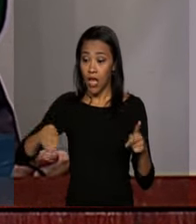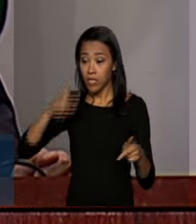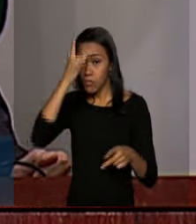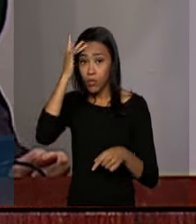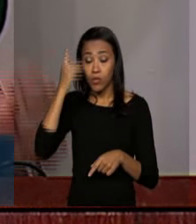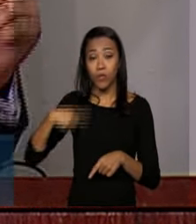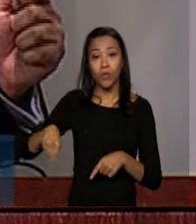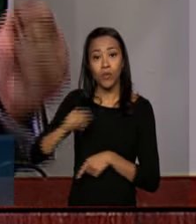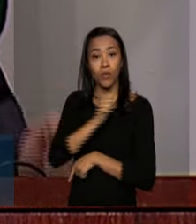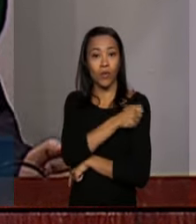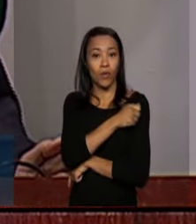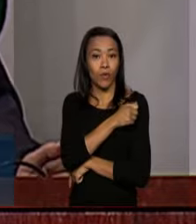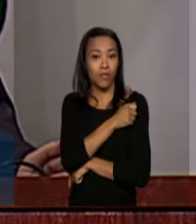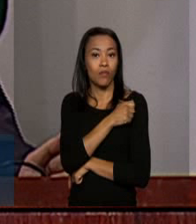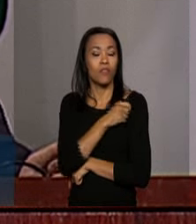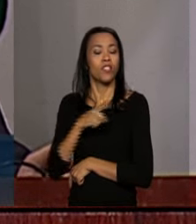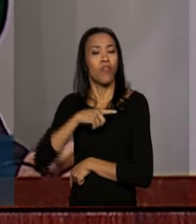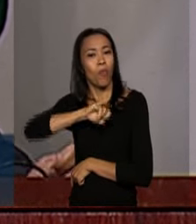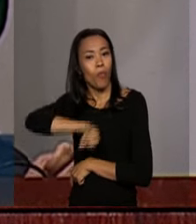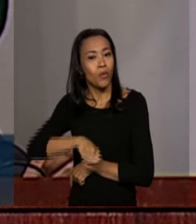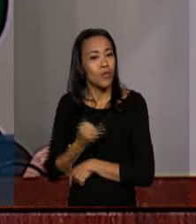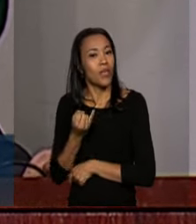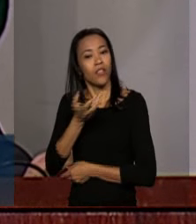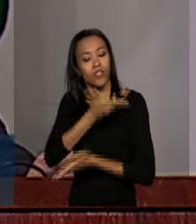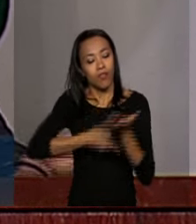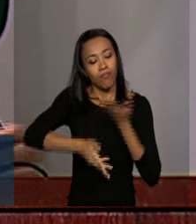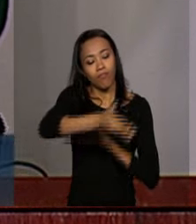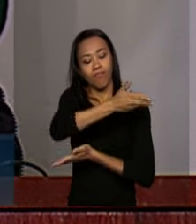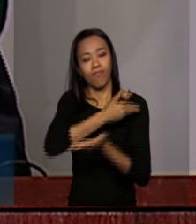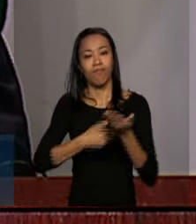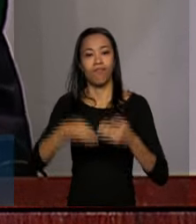oportunidade de dividir com você a sala de aula.